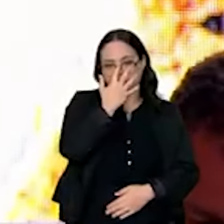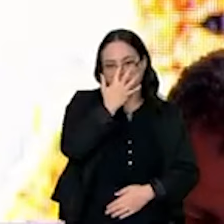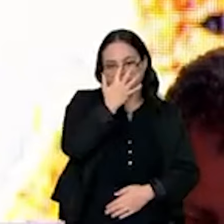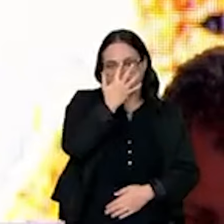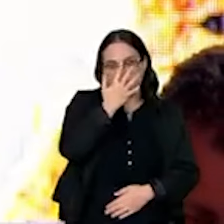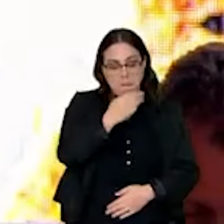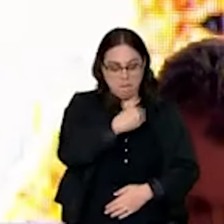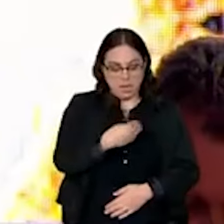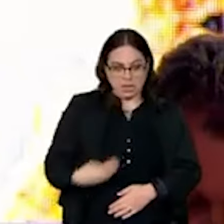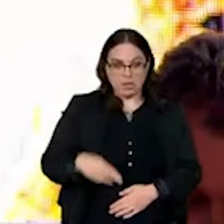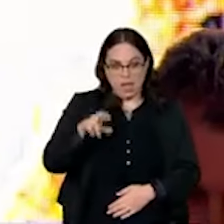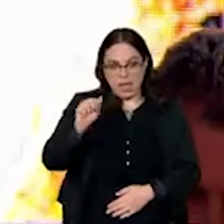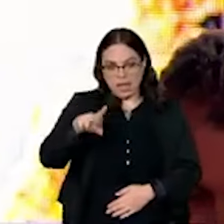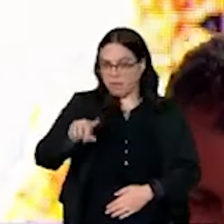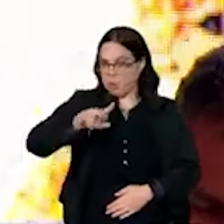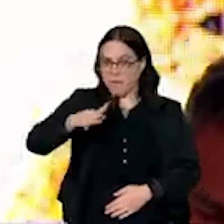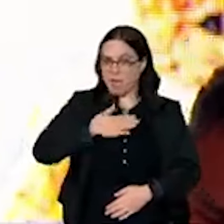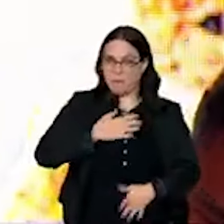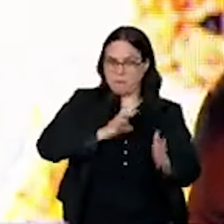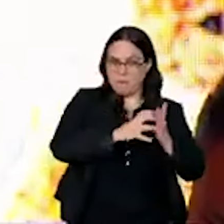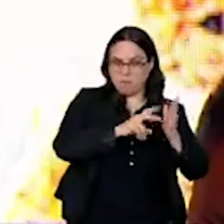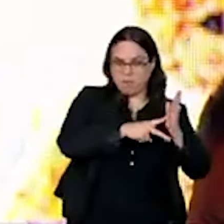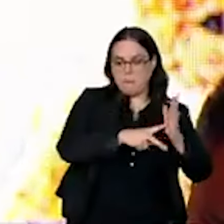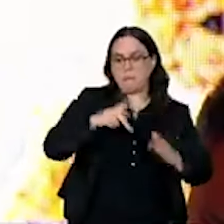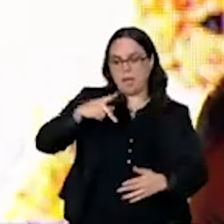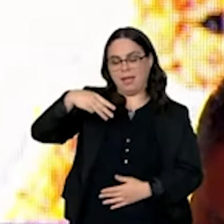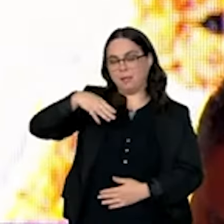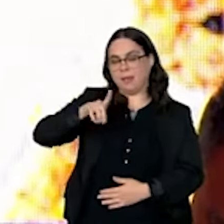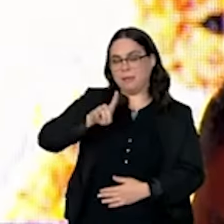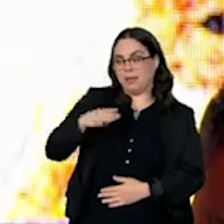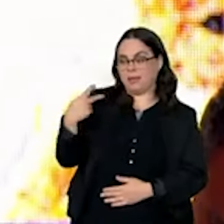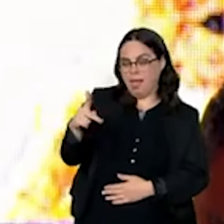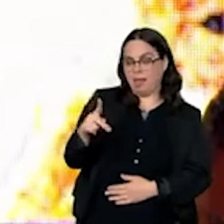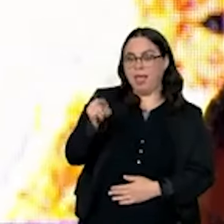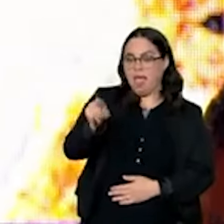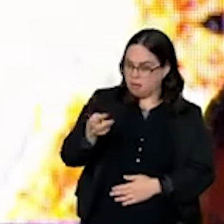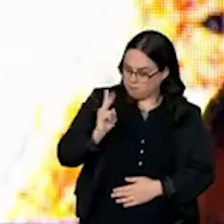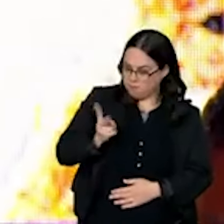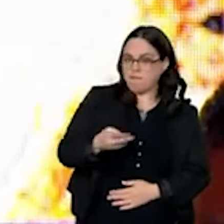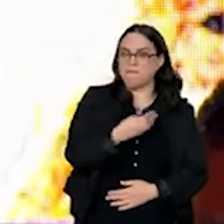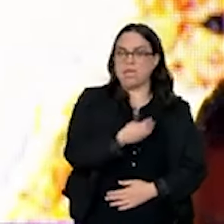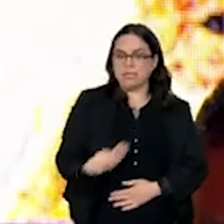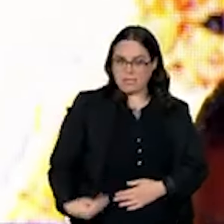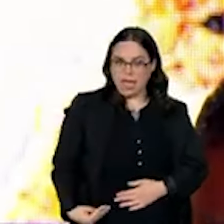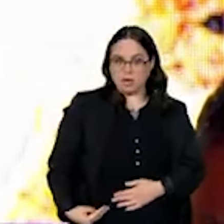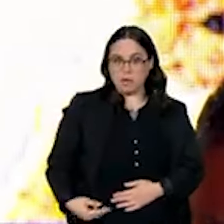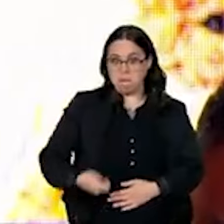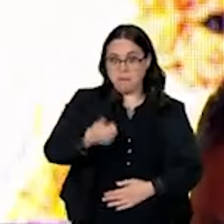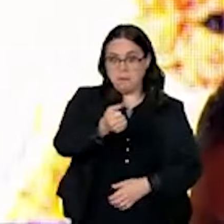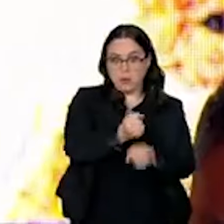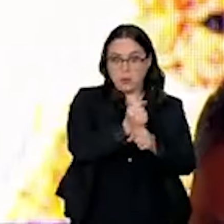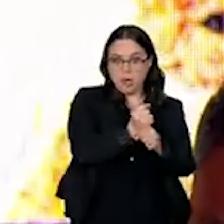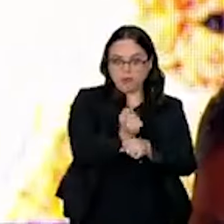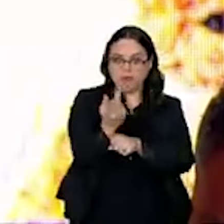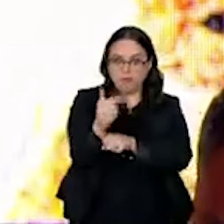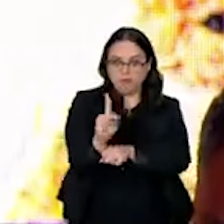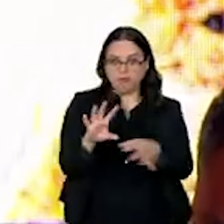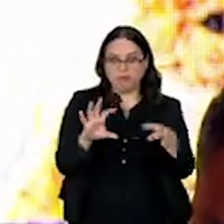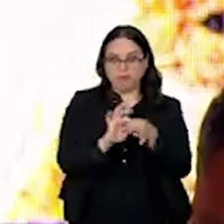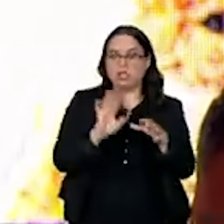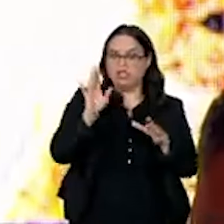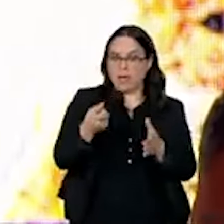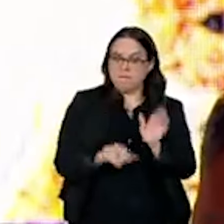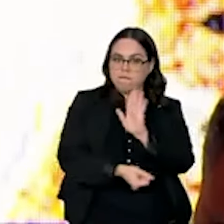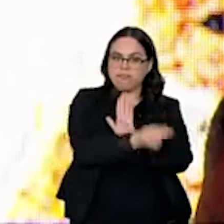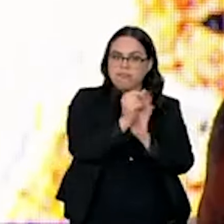o ministro Renan, que não é do meu partido, é do PMDB, ele está no ministério no primeiro ano. Ele já